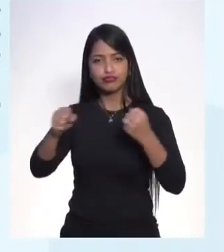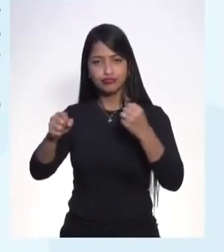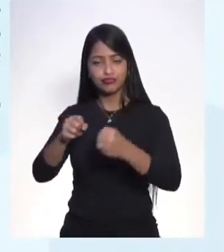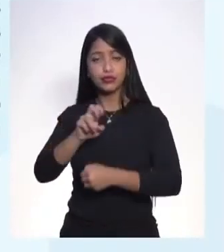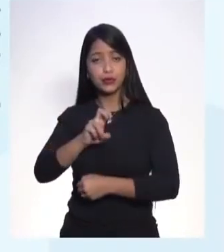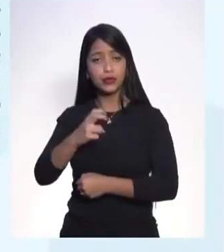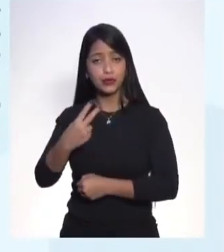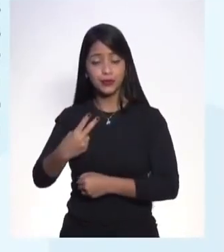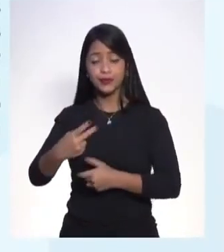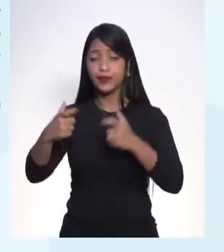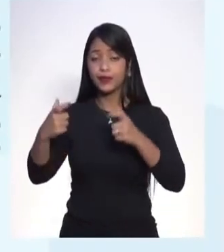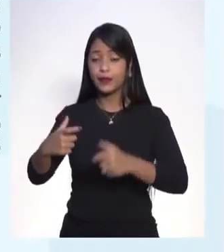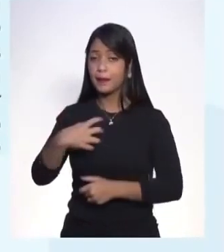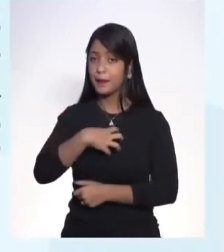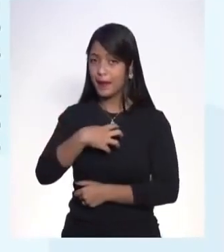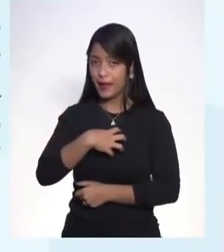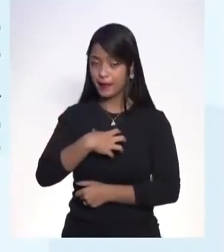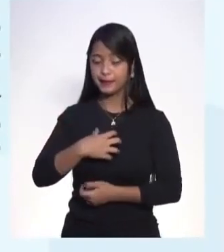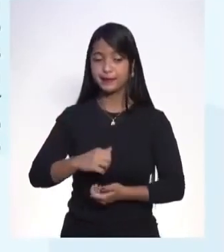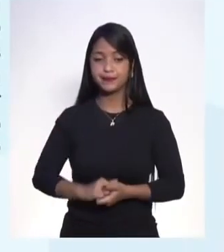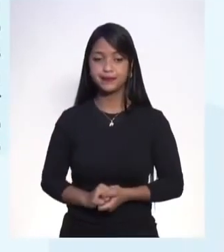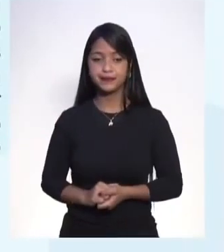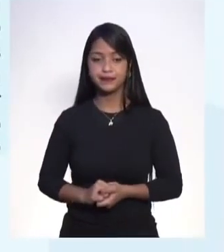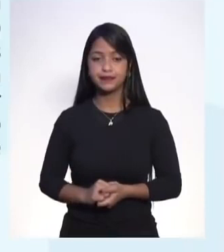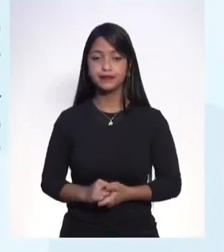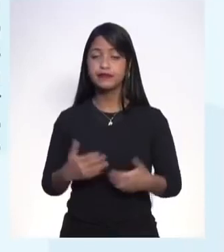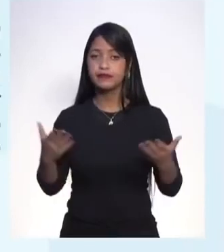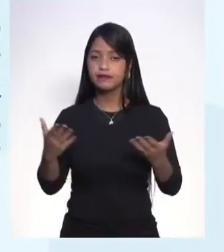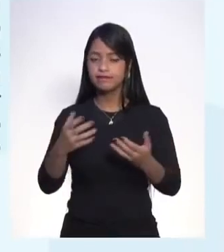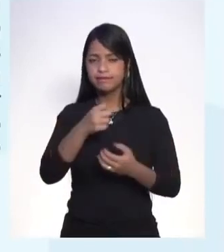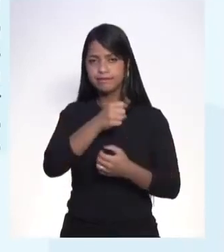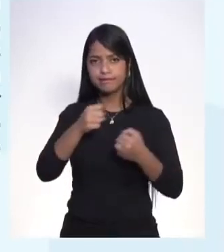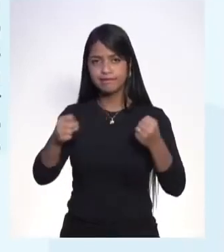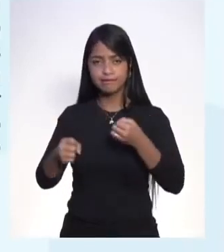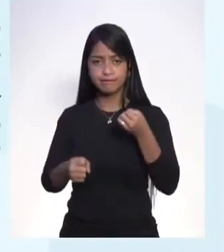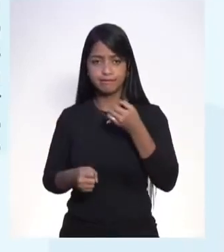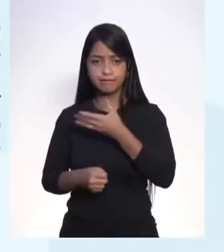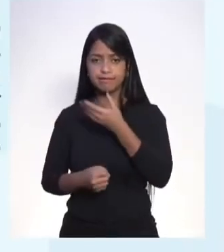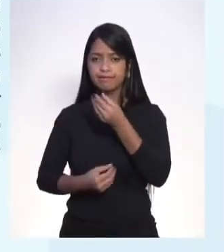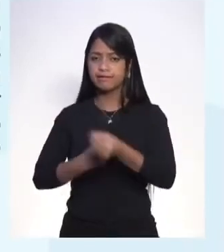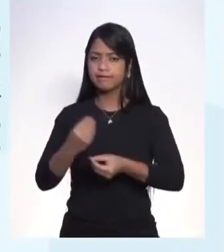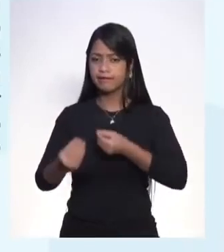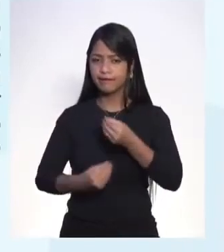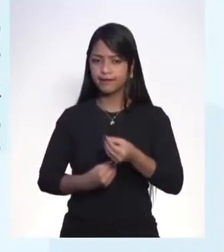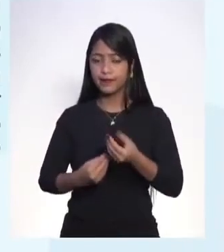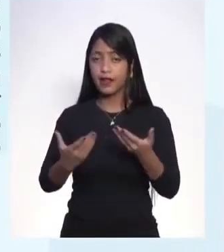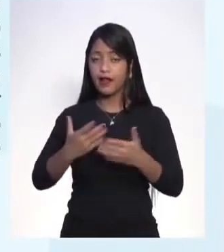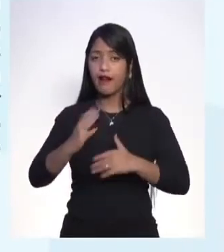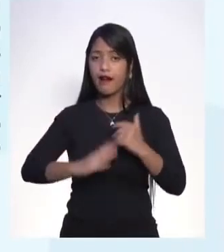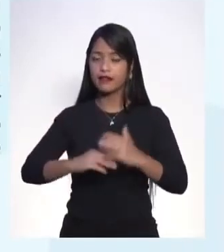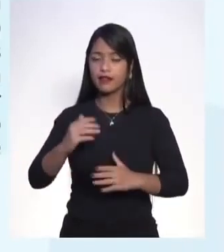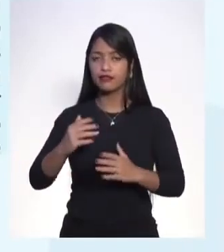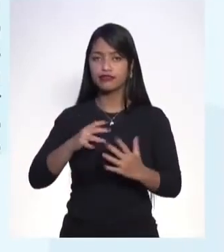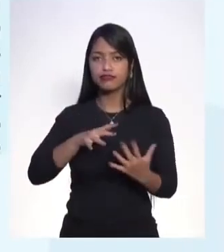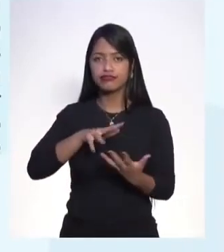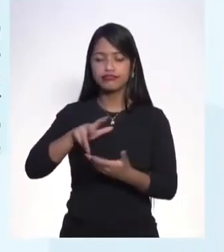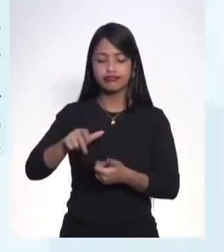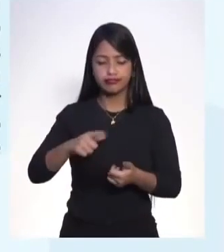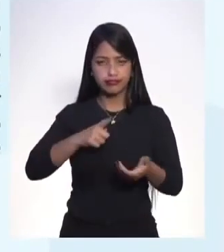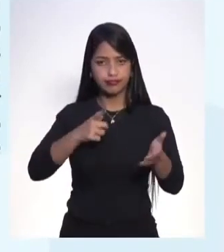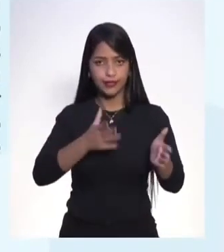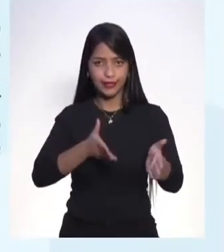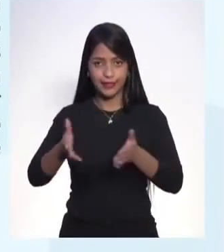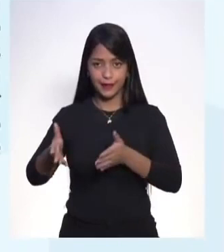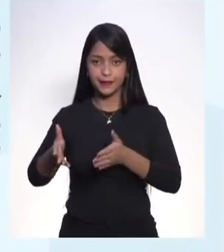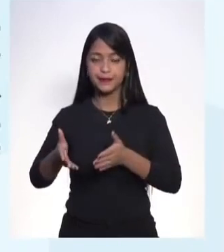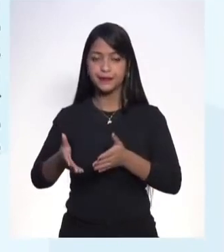localizado em Curaçá, BA. Reintrodução. Em uma ação de organizações internacionais,